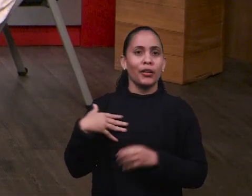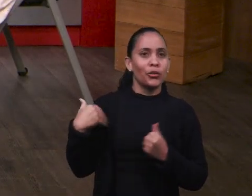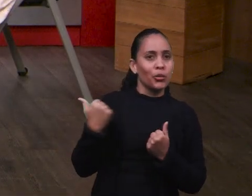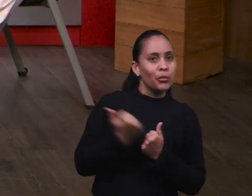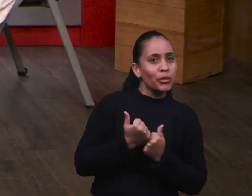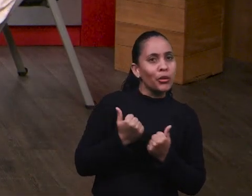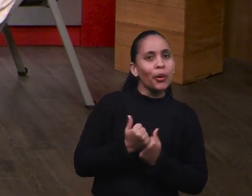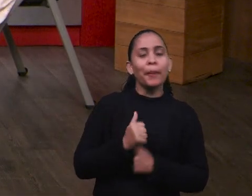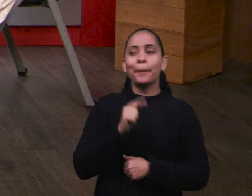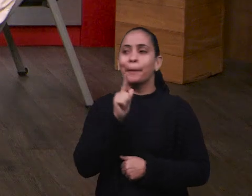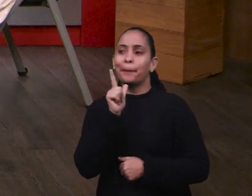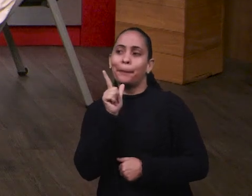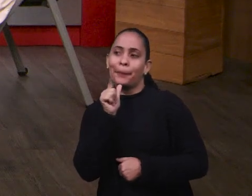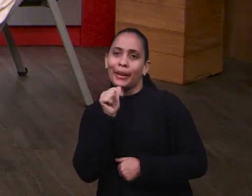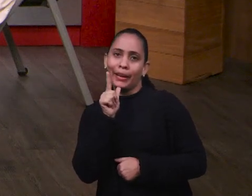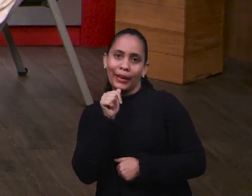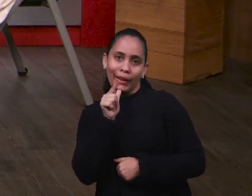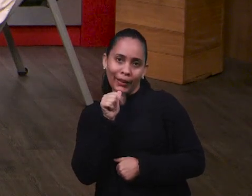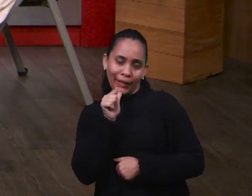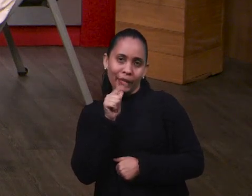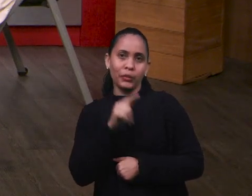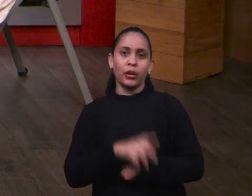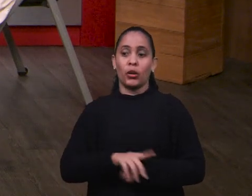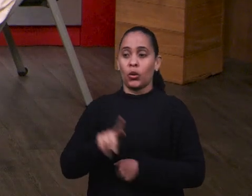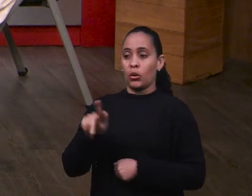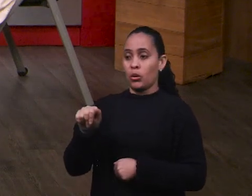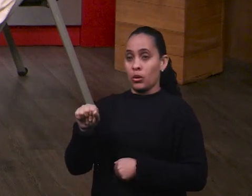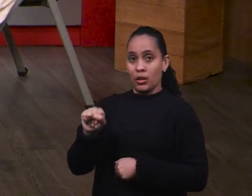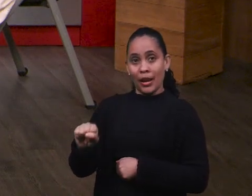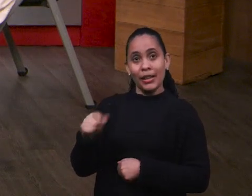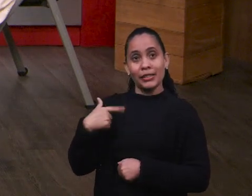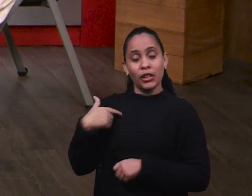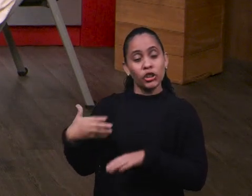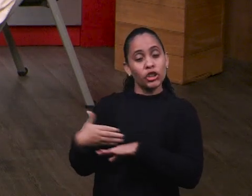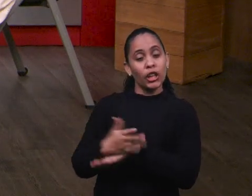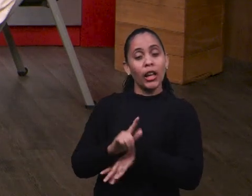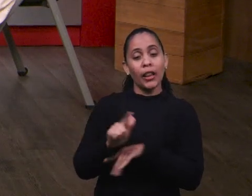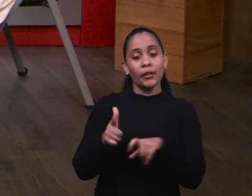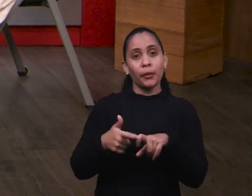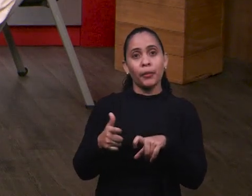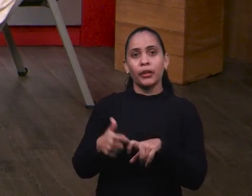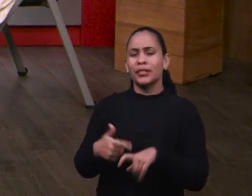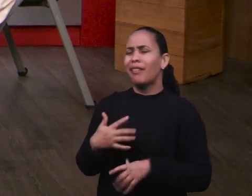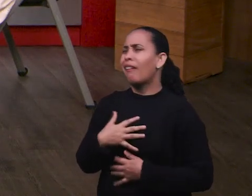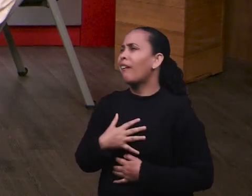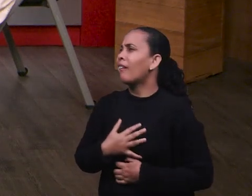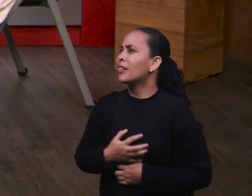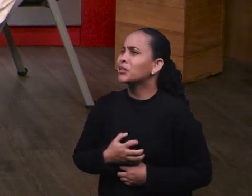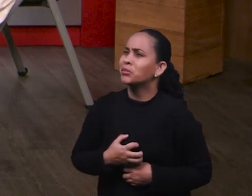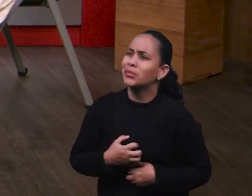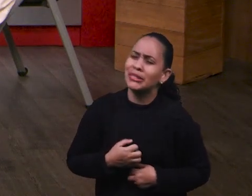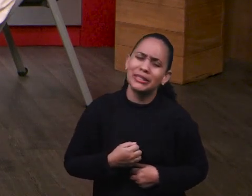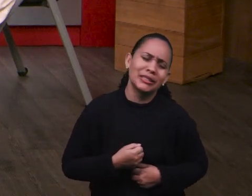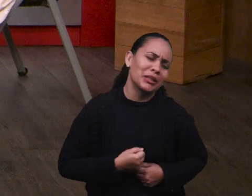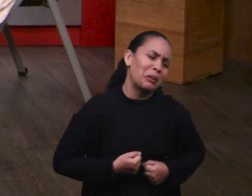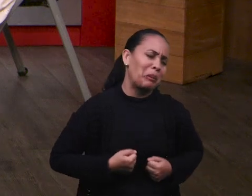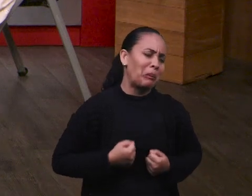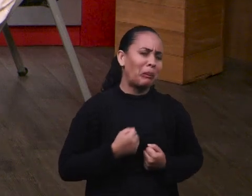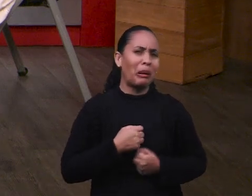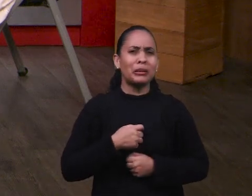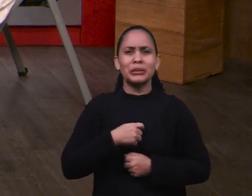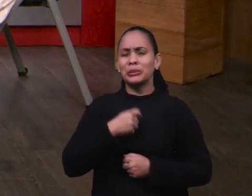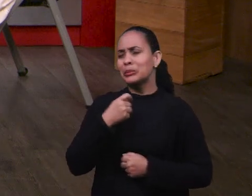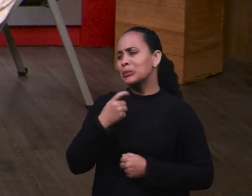substitui pela água com gás. Isso. E aí, quando chega no consultório, poxa, eu tô sentindo, tô passando mal,